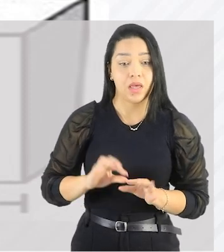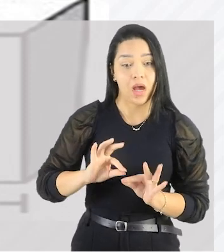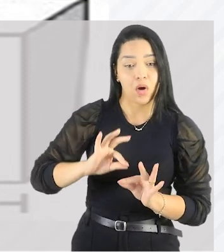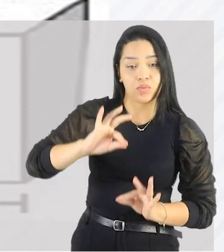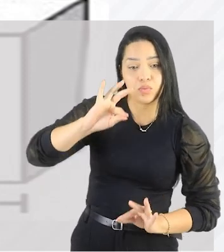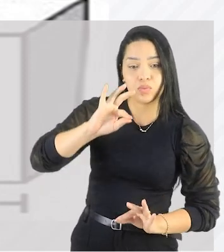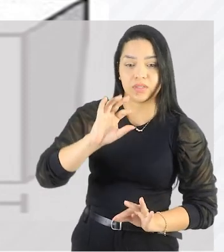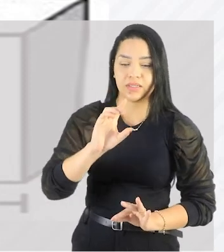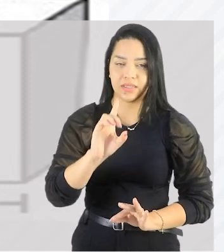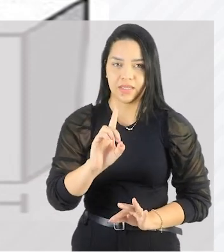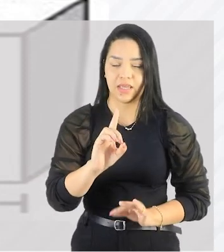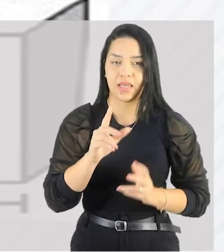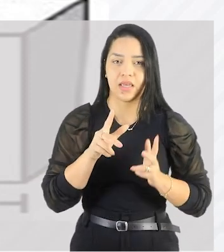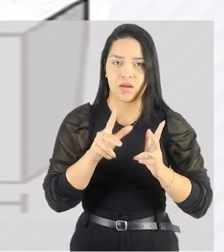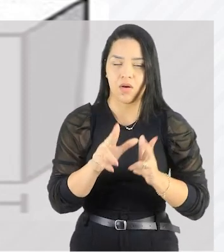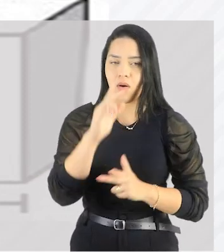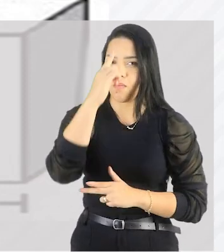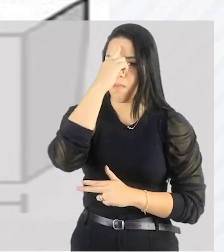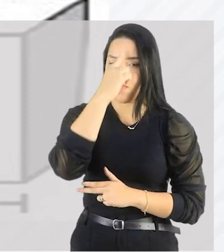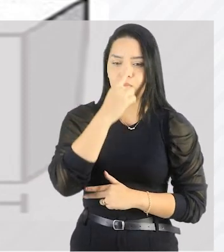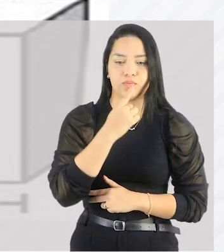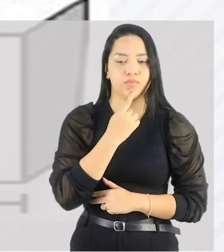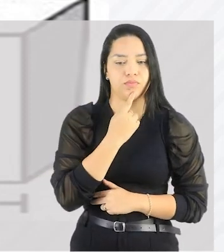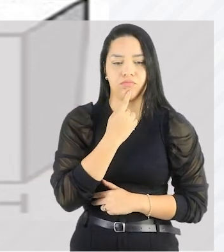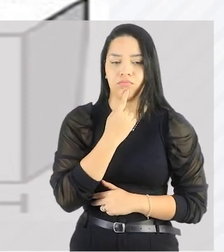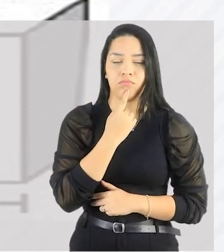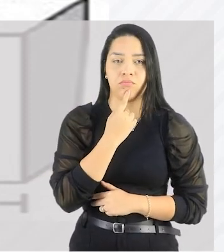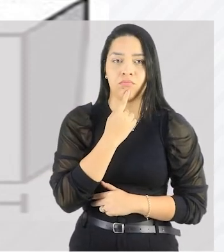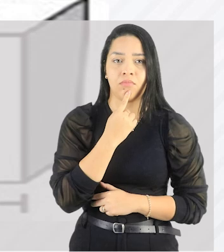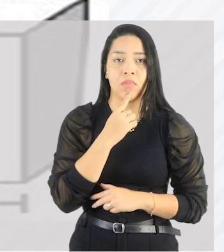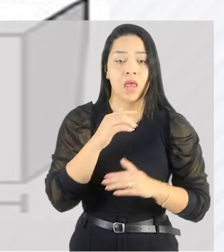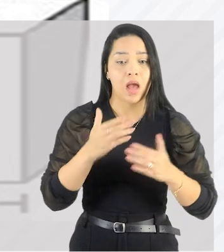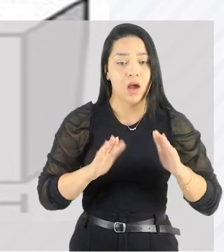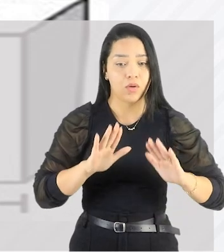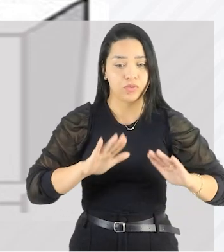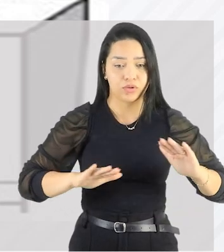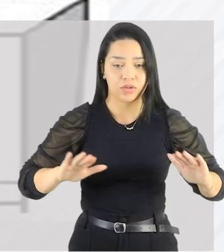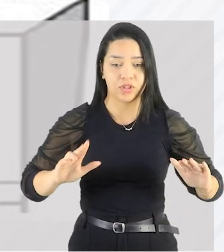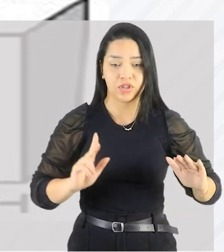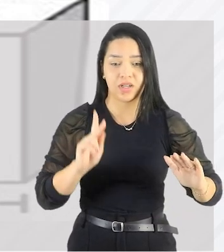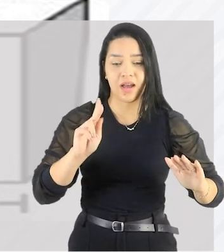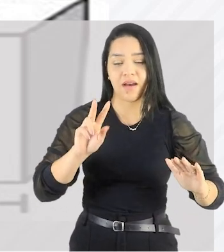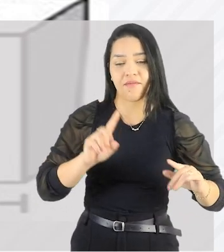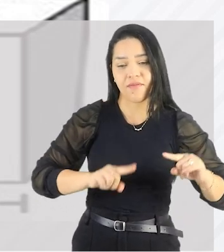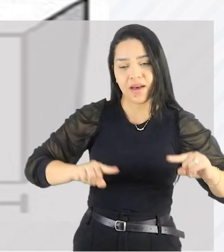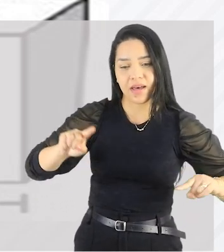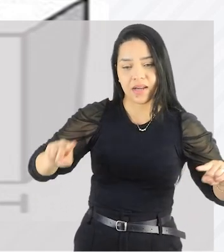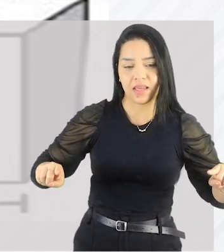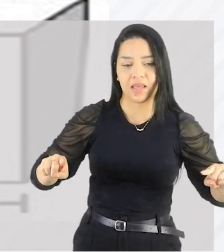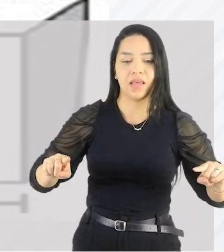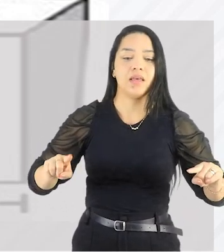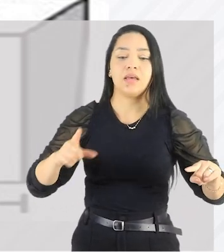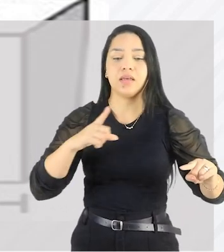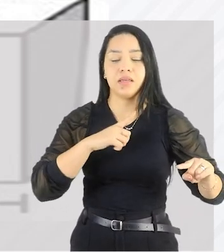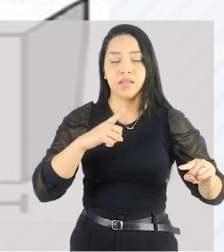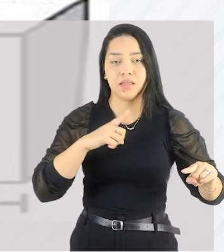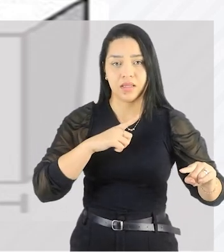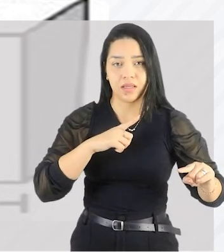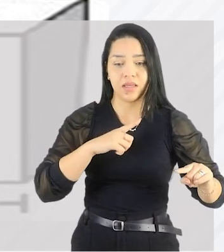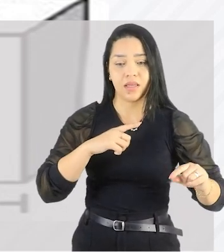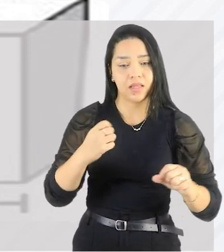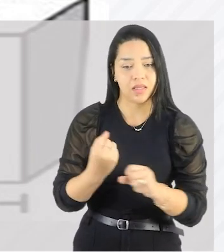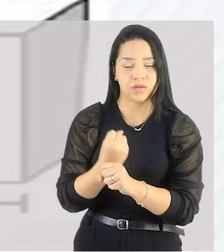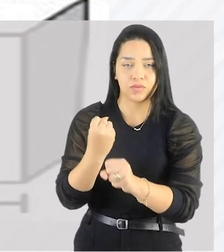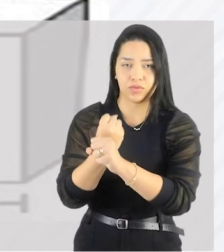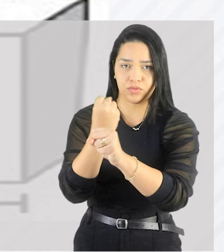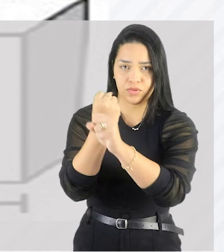da altura D, conforme a figura. A constante de proporcionalidade K varia de acordo